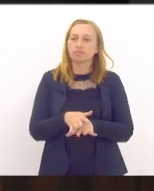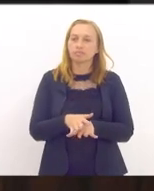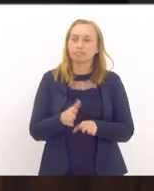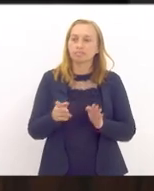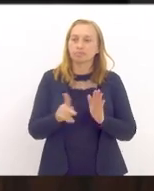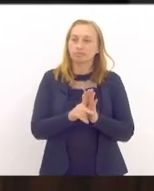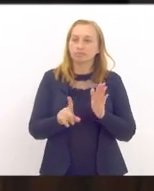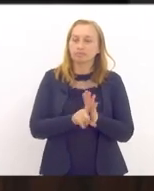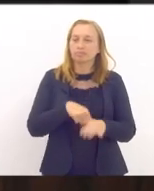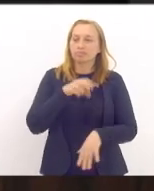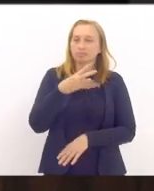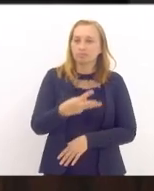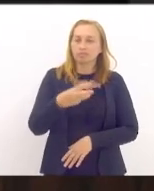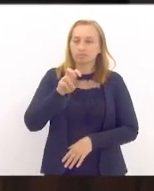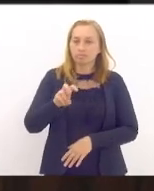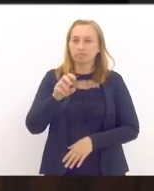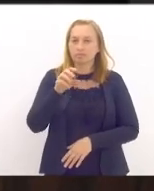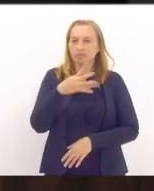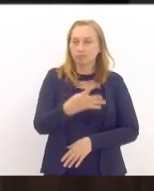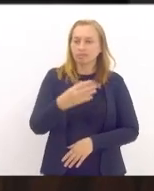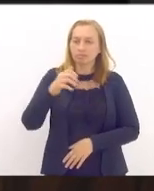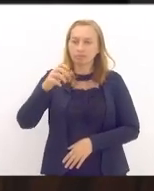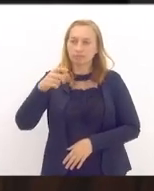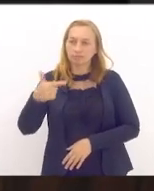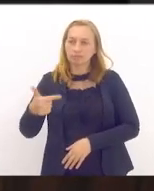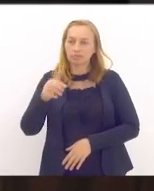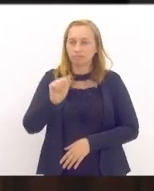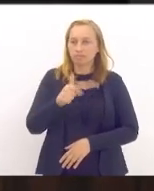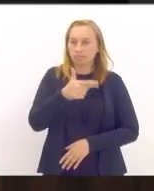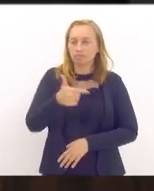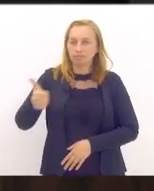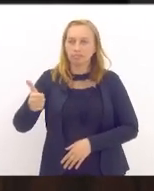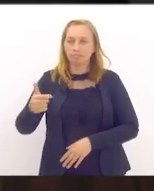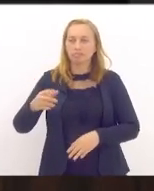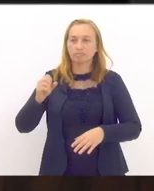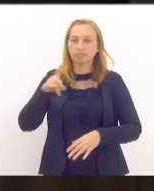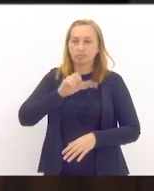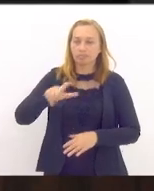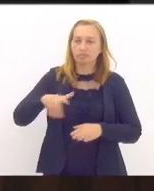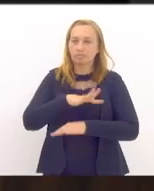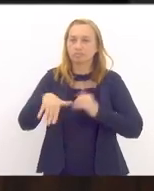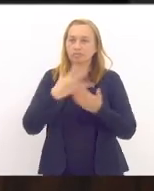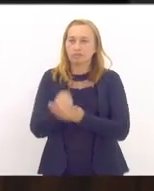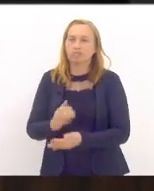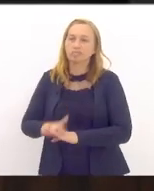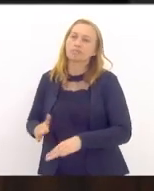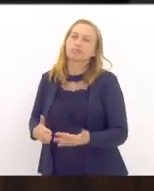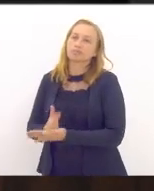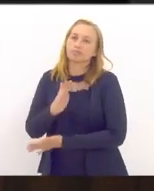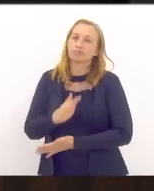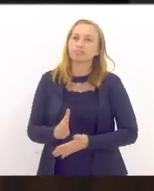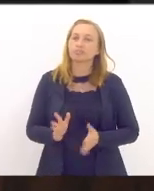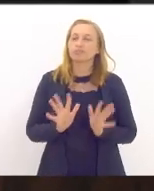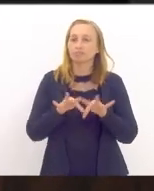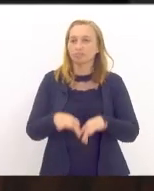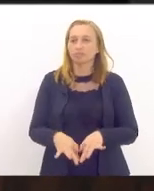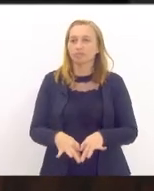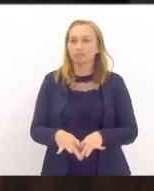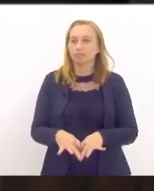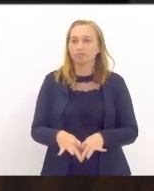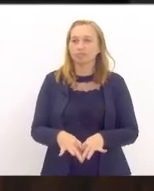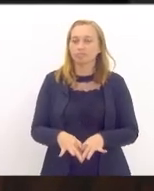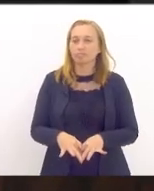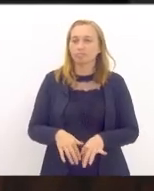inclusão do projeto de lei 3548 a de 21 Deputado Daniel E brelonês como estão aprovado está encerrada